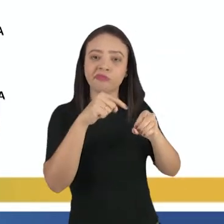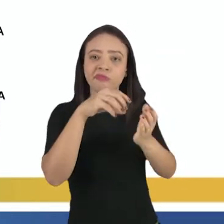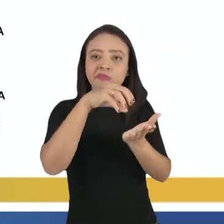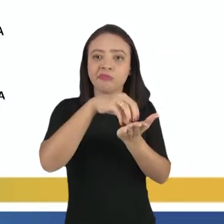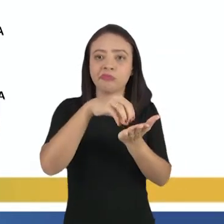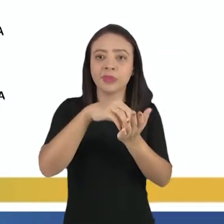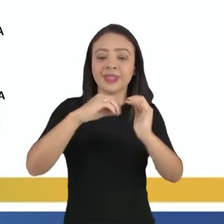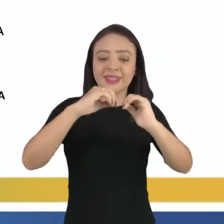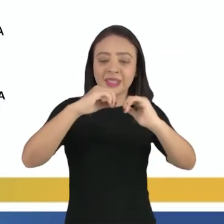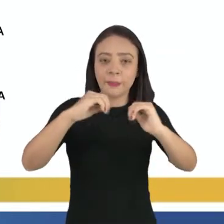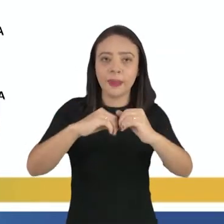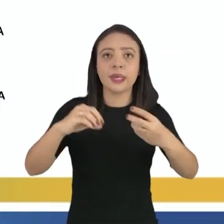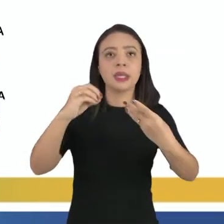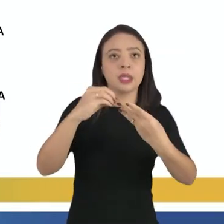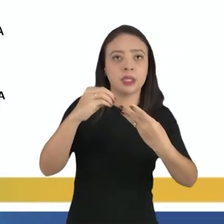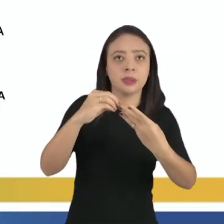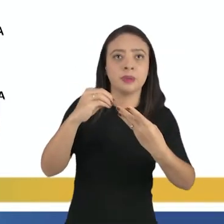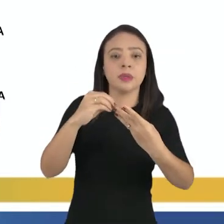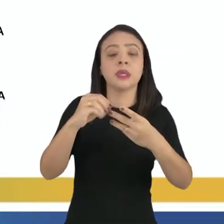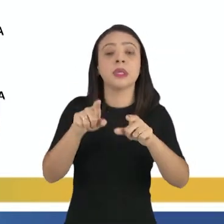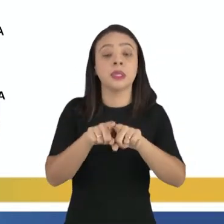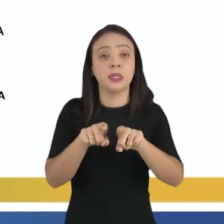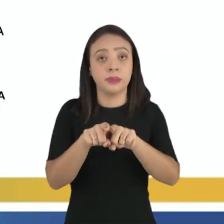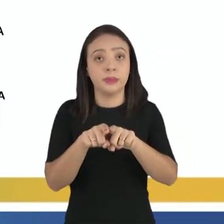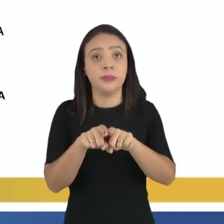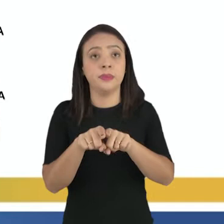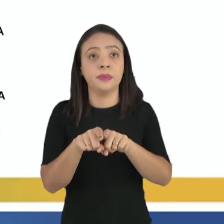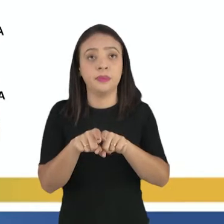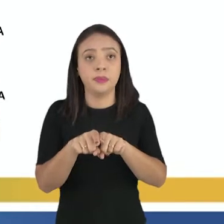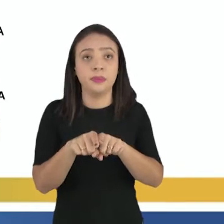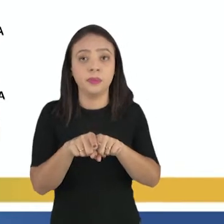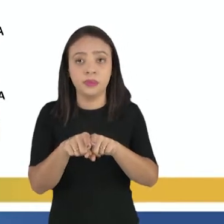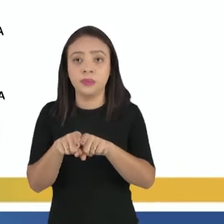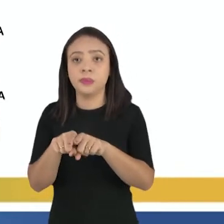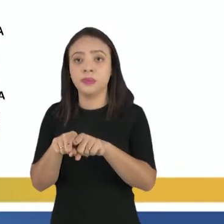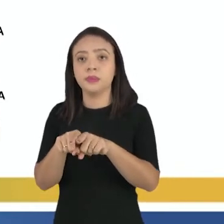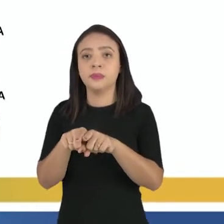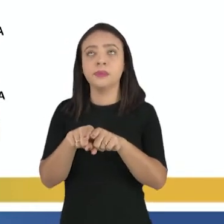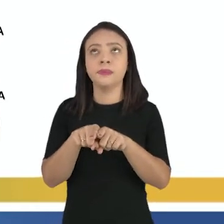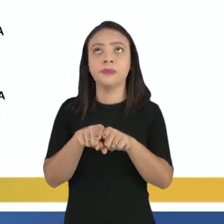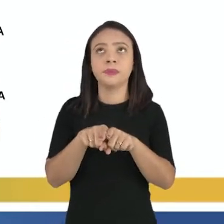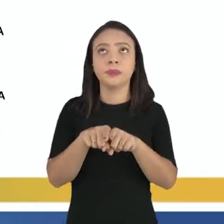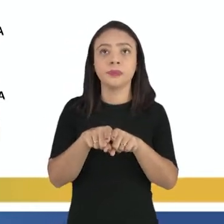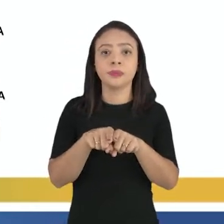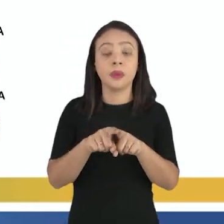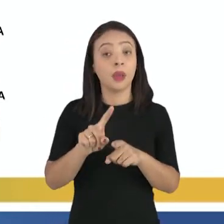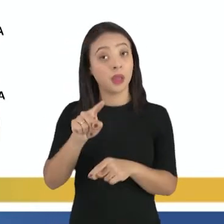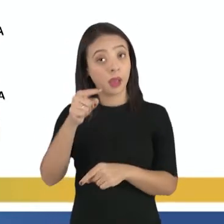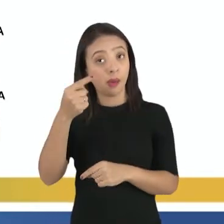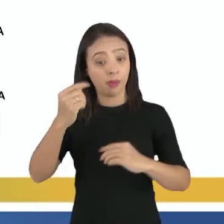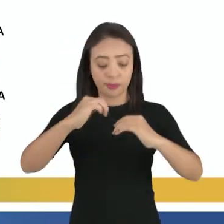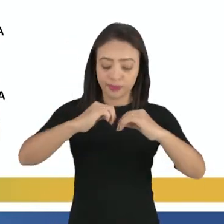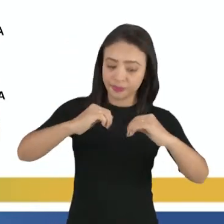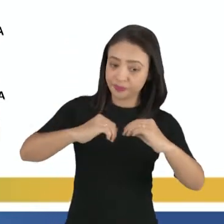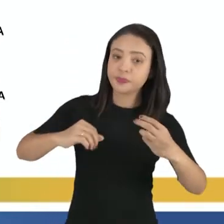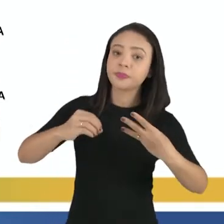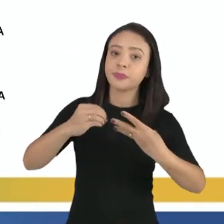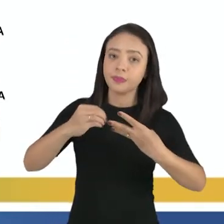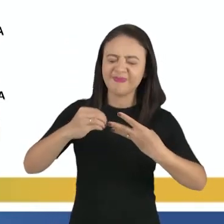de divisão celular, e também o processo em que, após essa divisão celular,